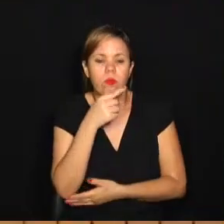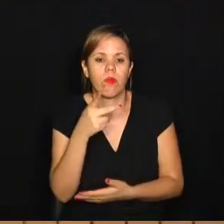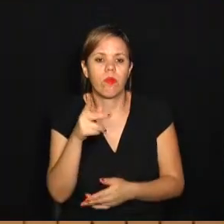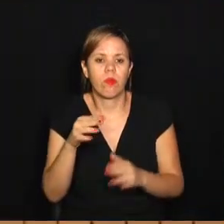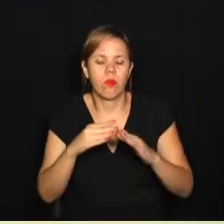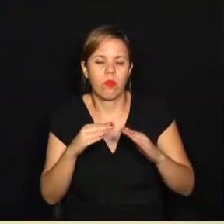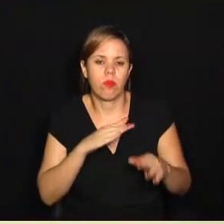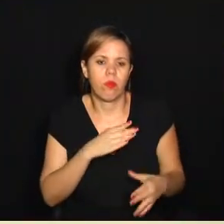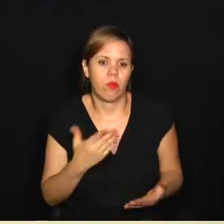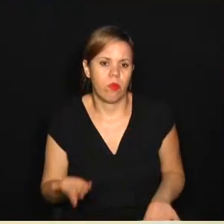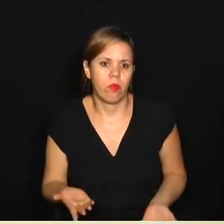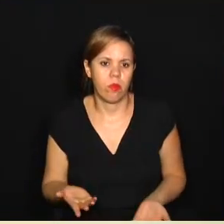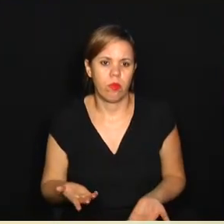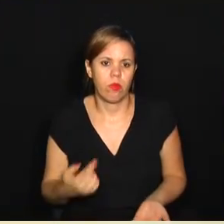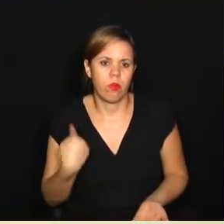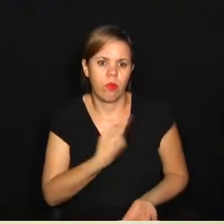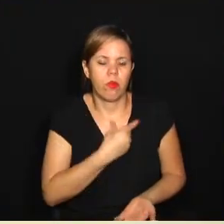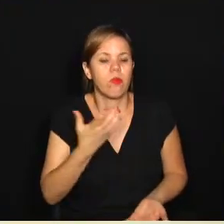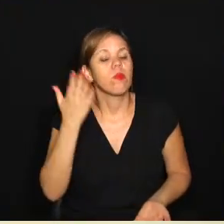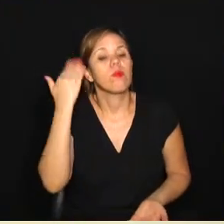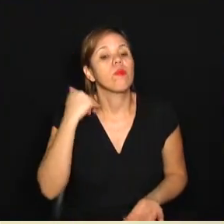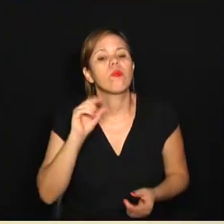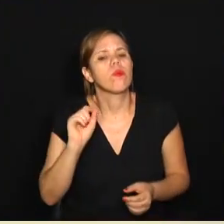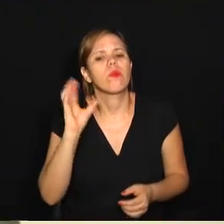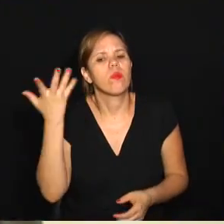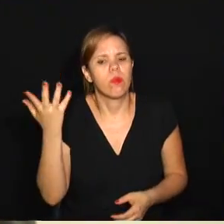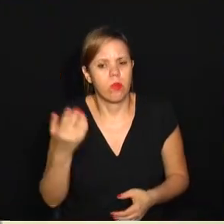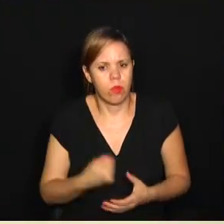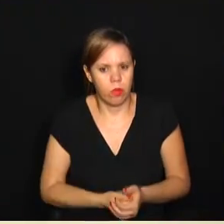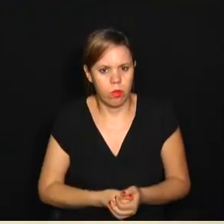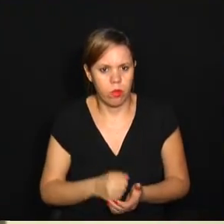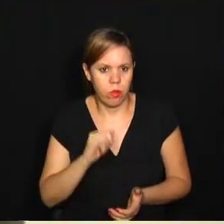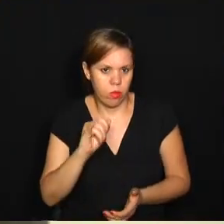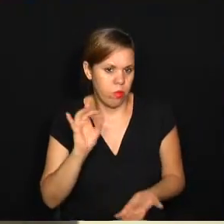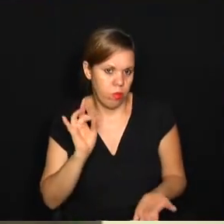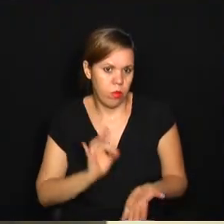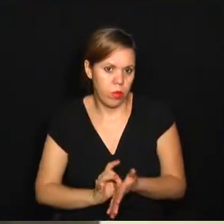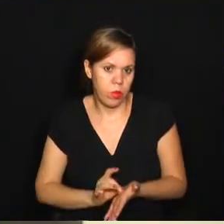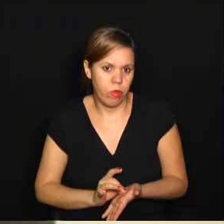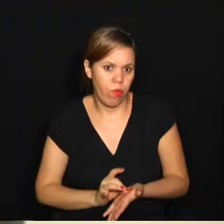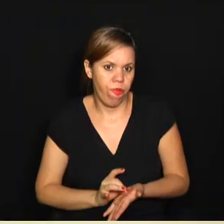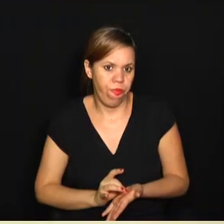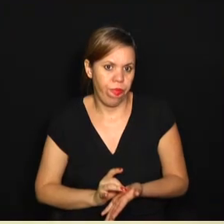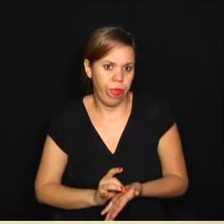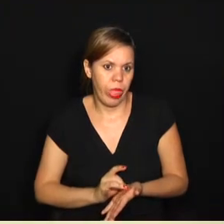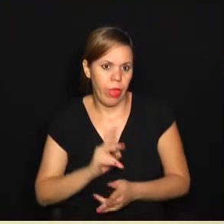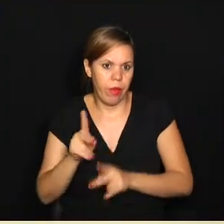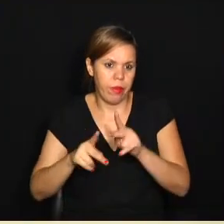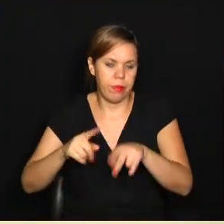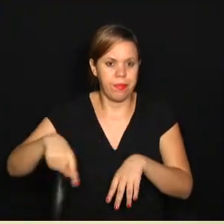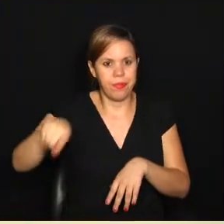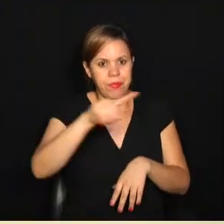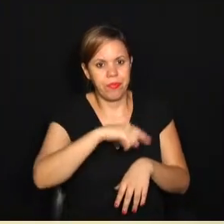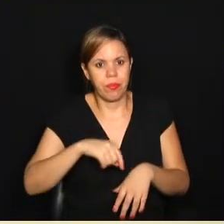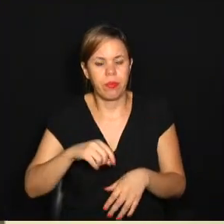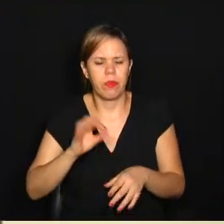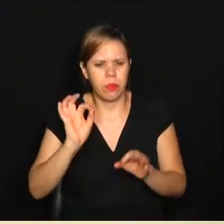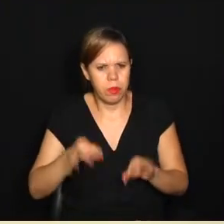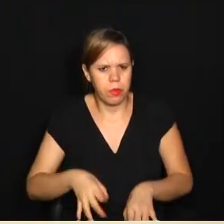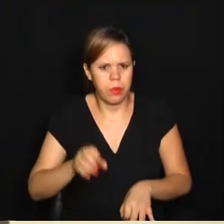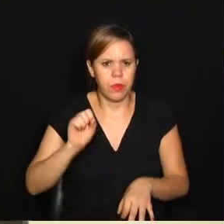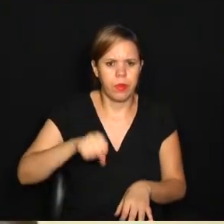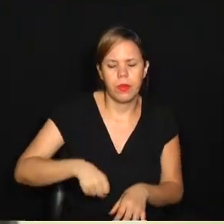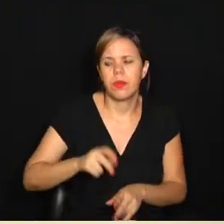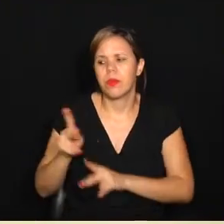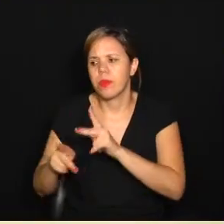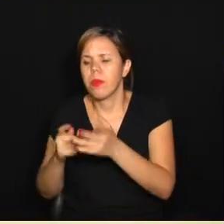na cidade. Então nós queremos saber o que está acontecendo, se realmente essas imunidades elas são corretas, se não